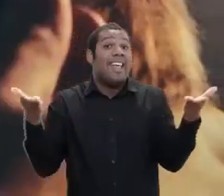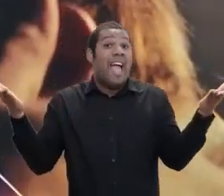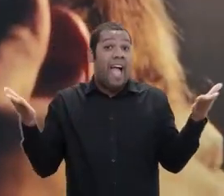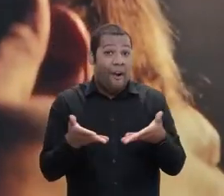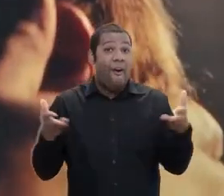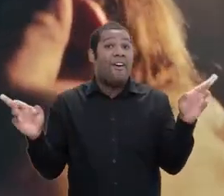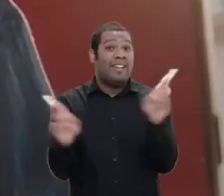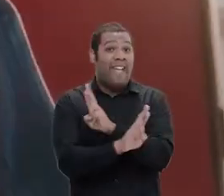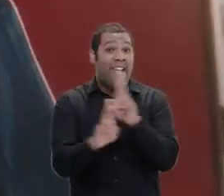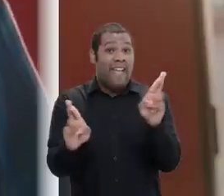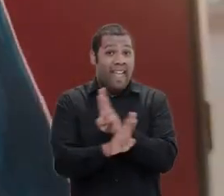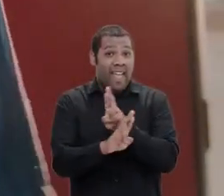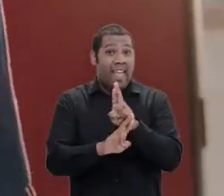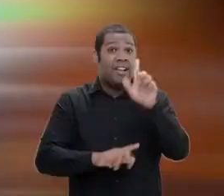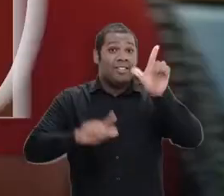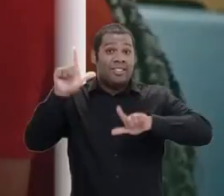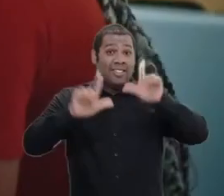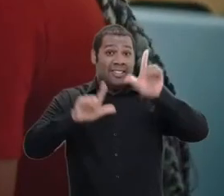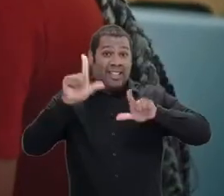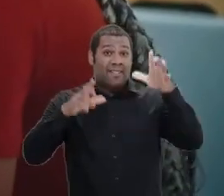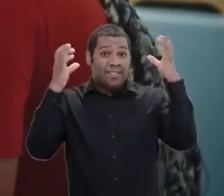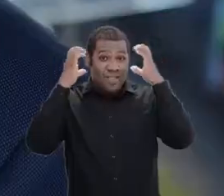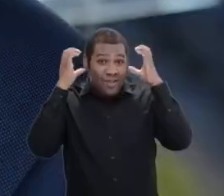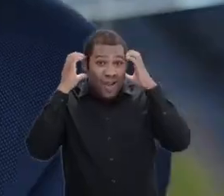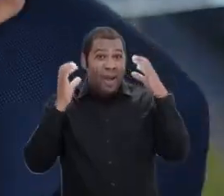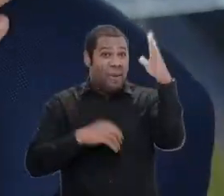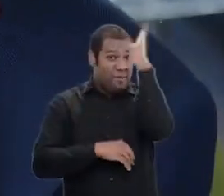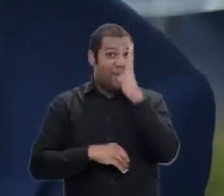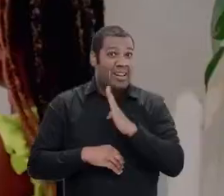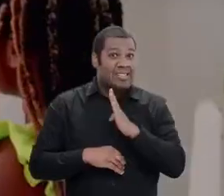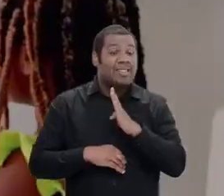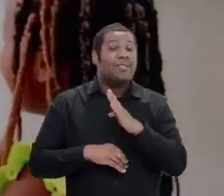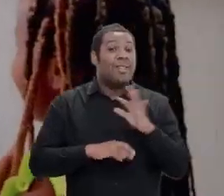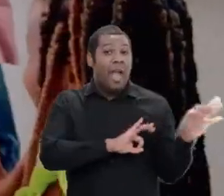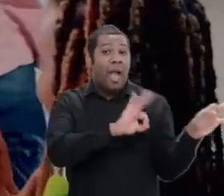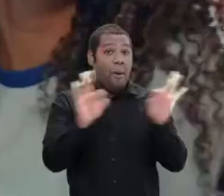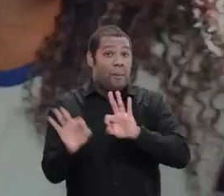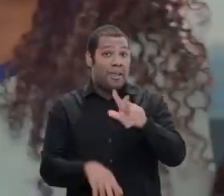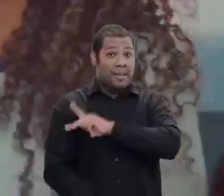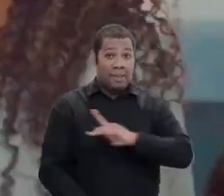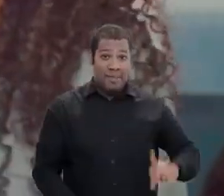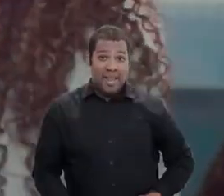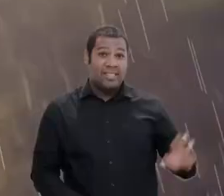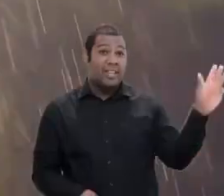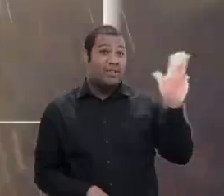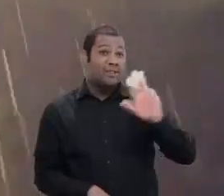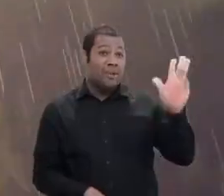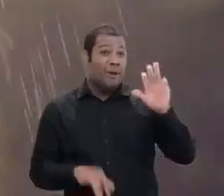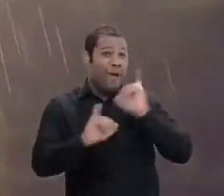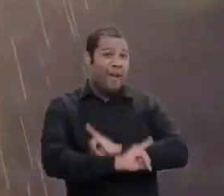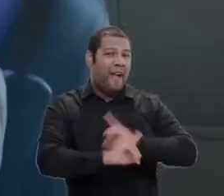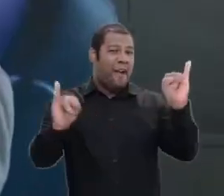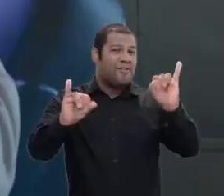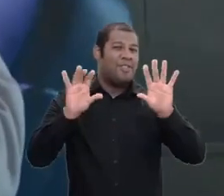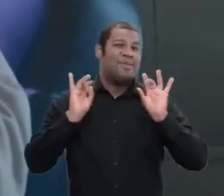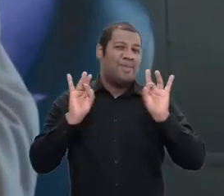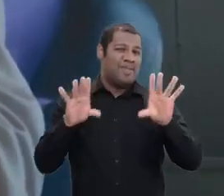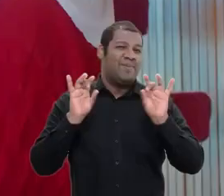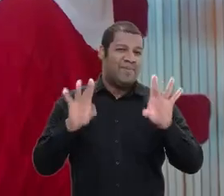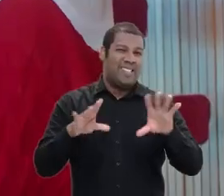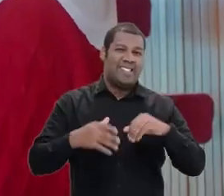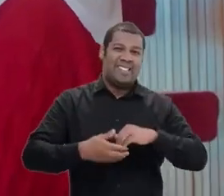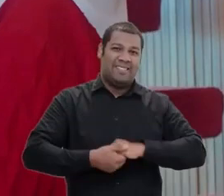Forma-se nesse momento a Rede Nacional de Rádio e Televisão para o pronunciamento do presidente da República,